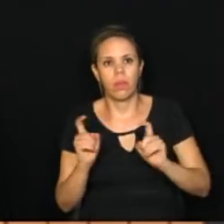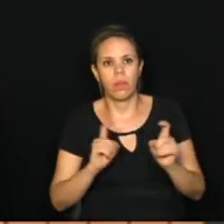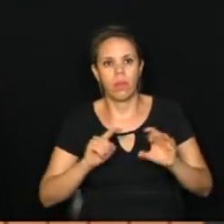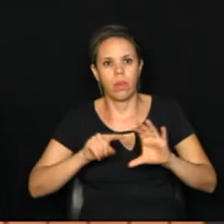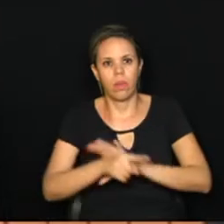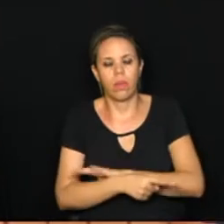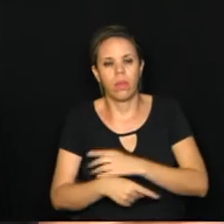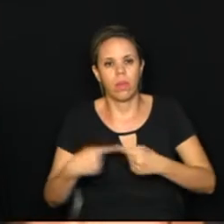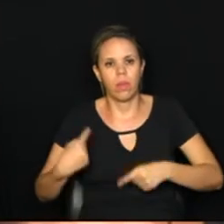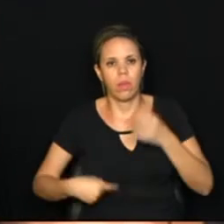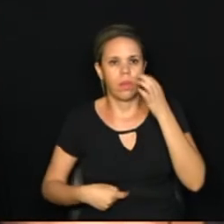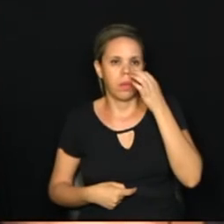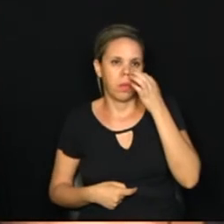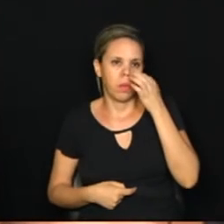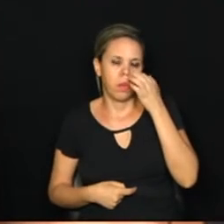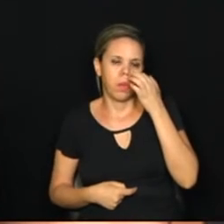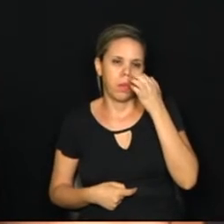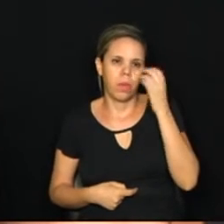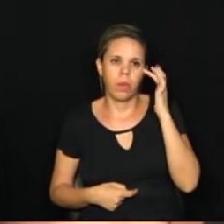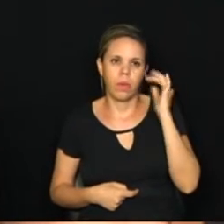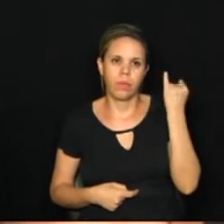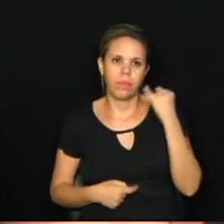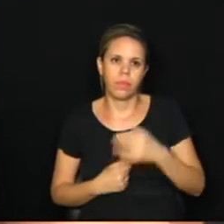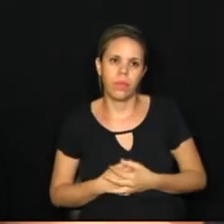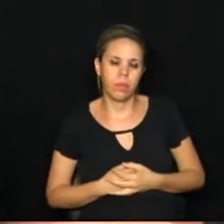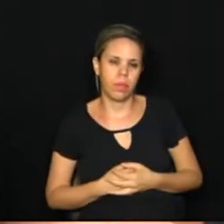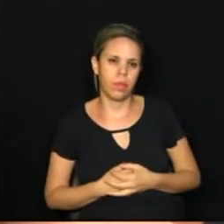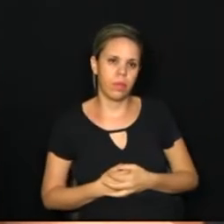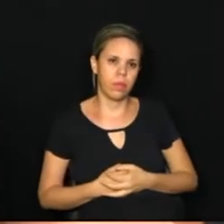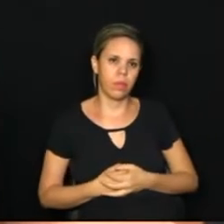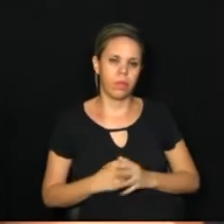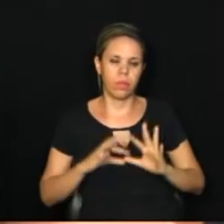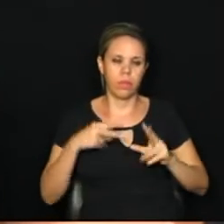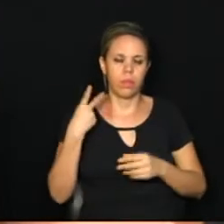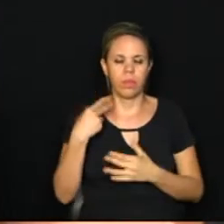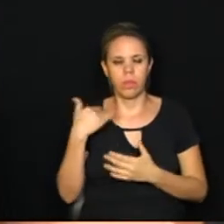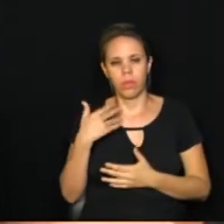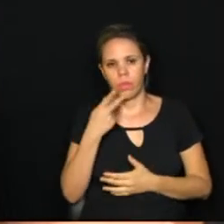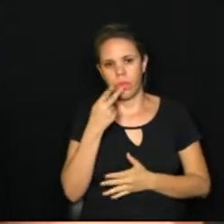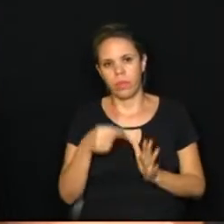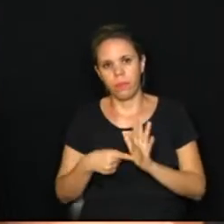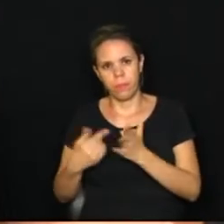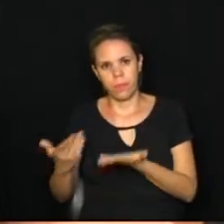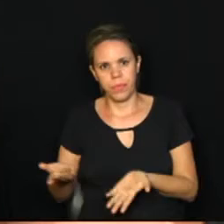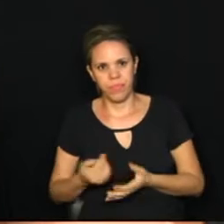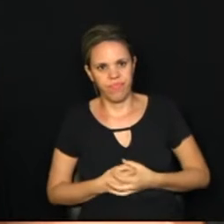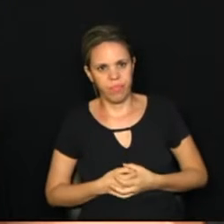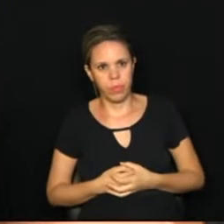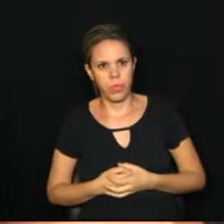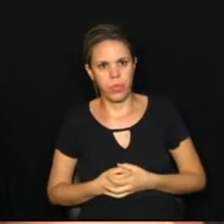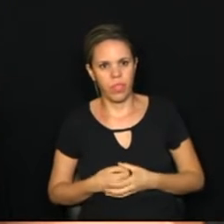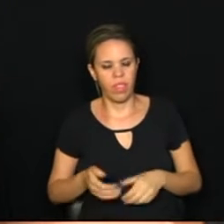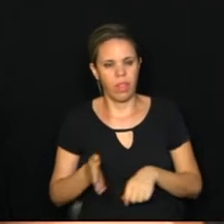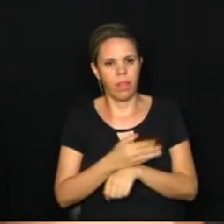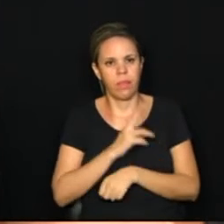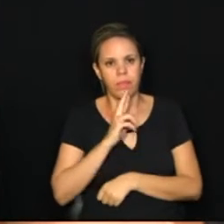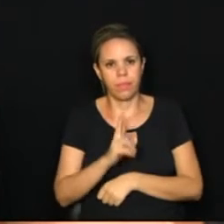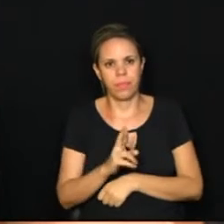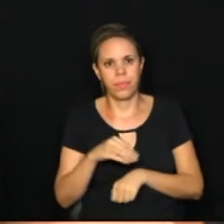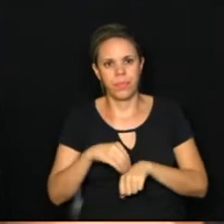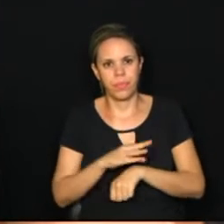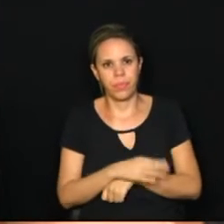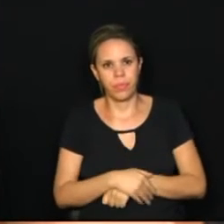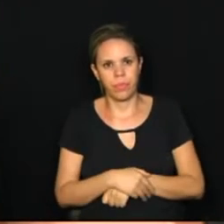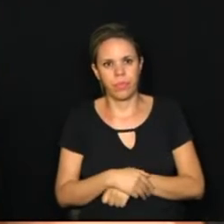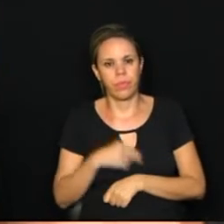esse debate, né? Eu acho que é muito importante tudo que a vereadora levanta aqui. Mas eu já vou, antes das respostas, passar também